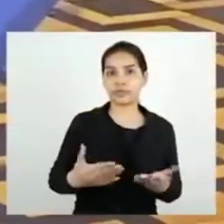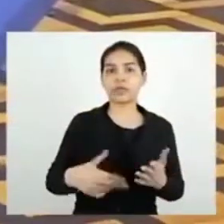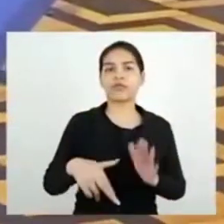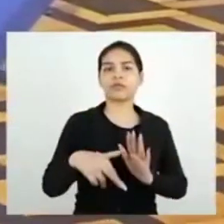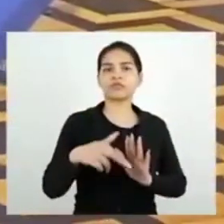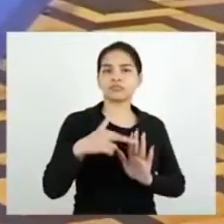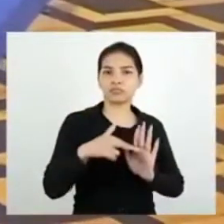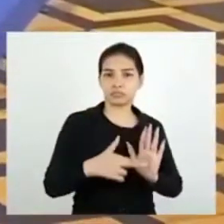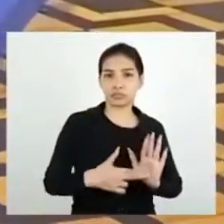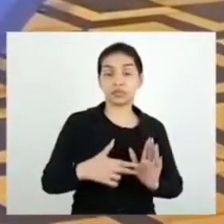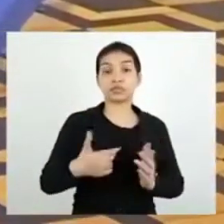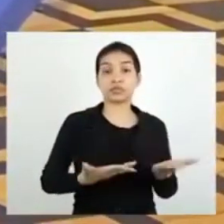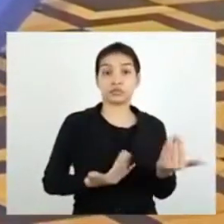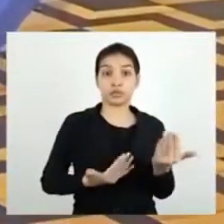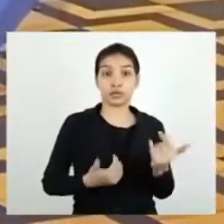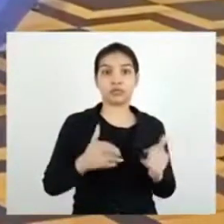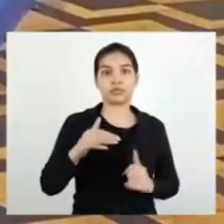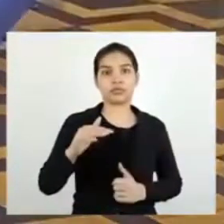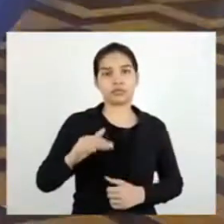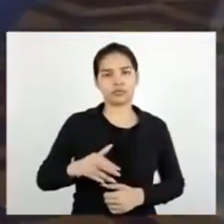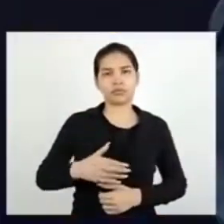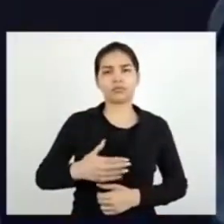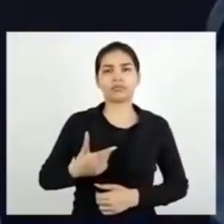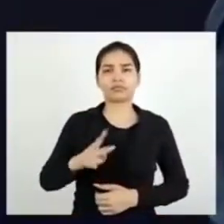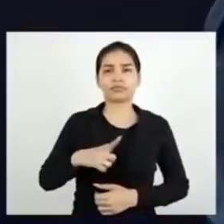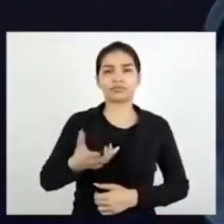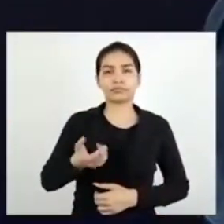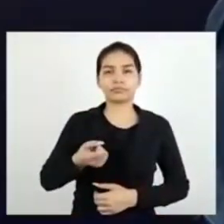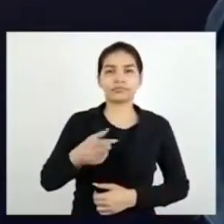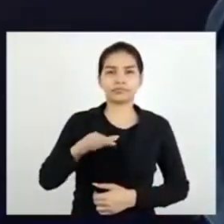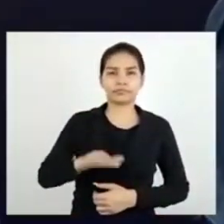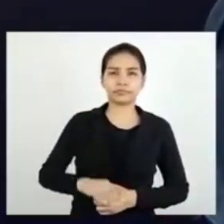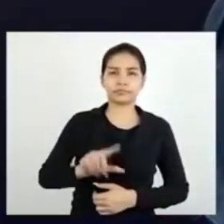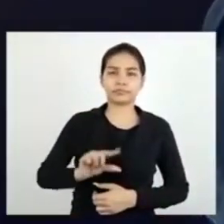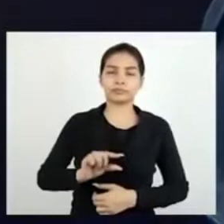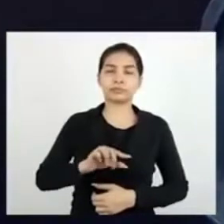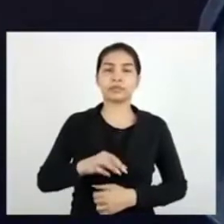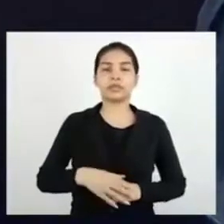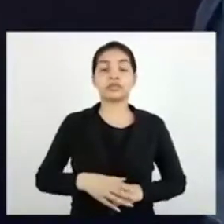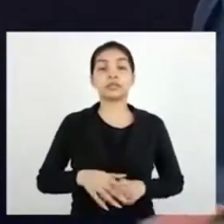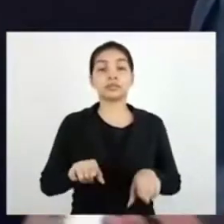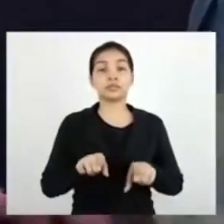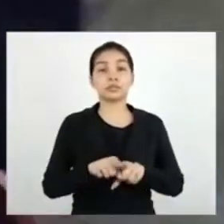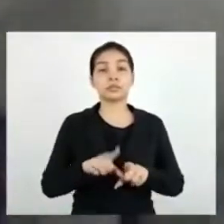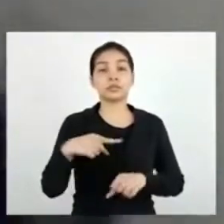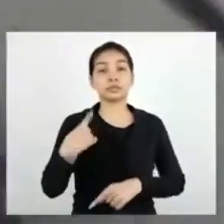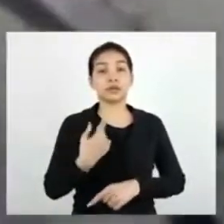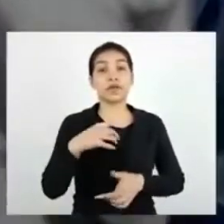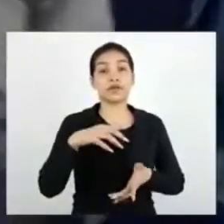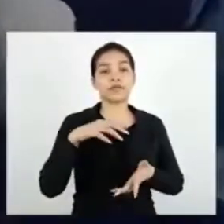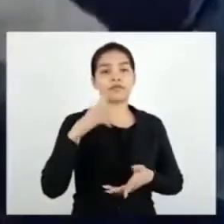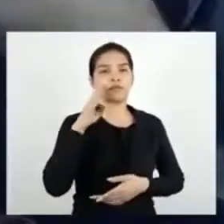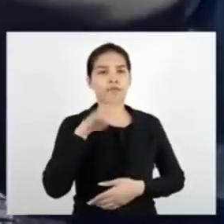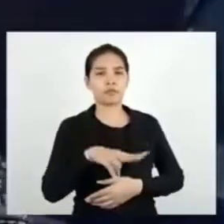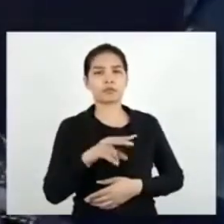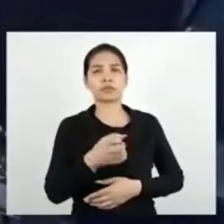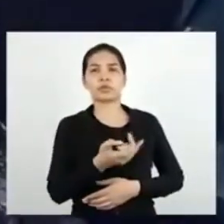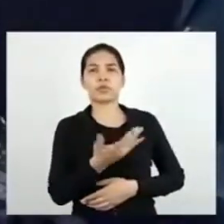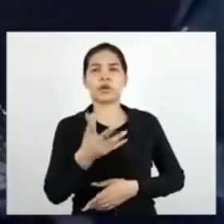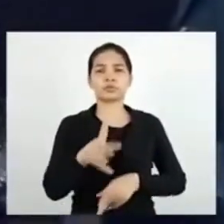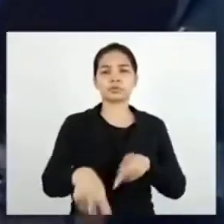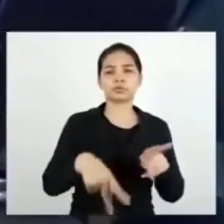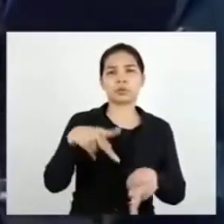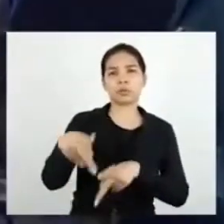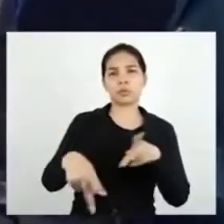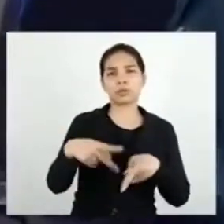critério 1, jovens de baixa renda inscritos no CadÚnico, e a partir daí a gente estabelece quais as faixas